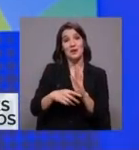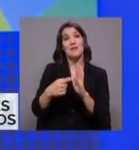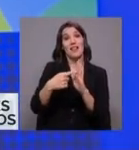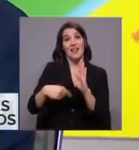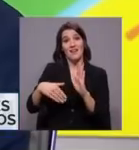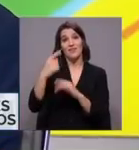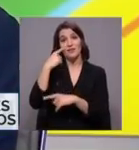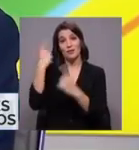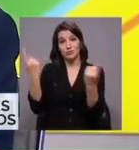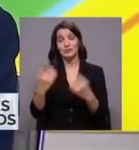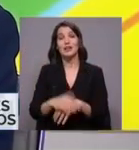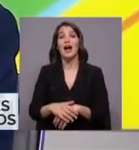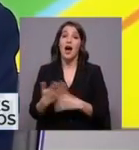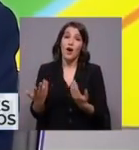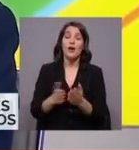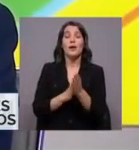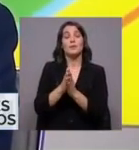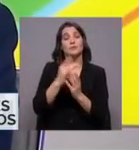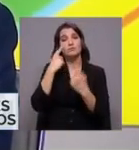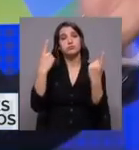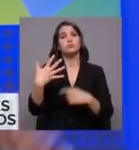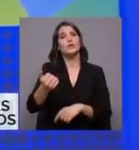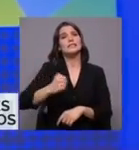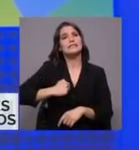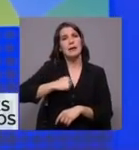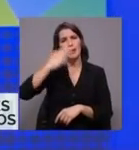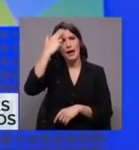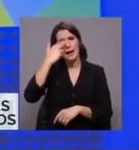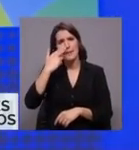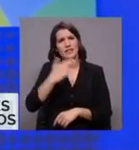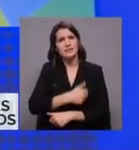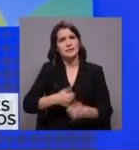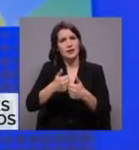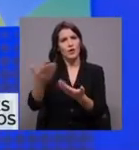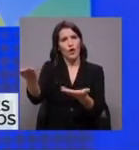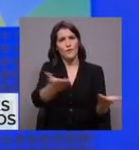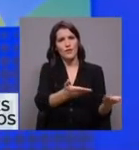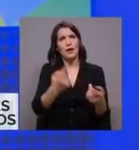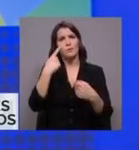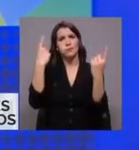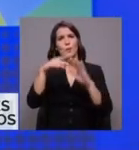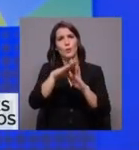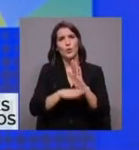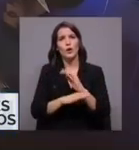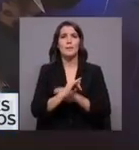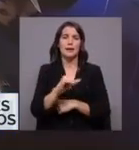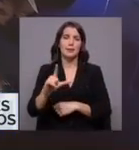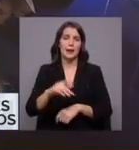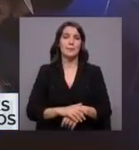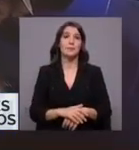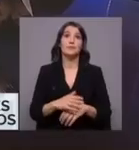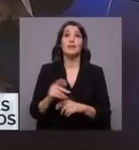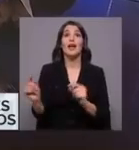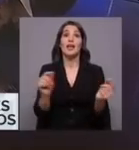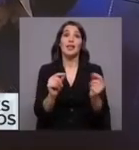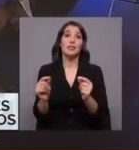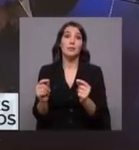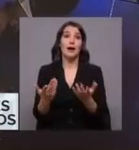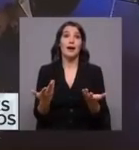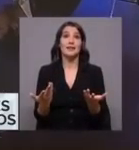ver se os dois agora aproveito para anunciar no próximo sábado agora estou convidando organização do que fazer um de